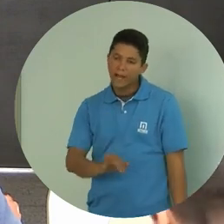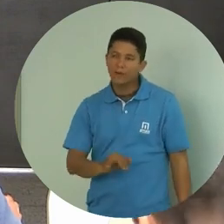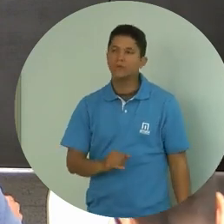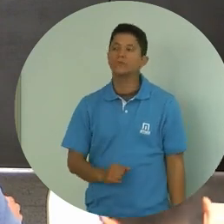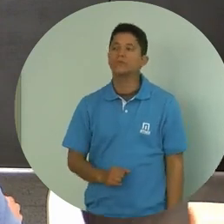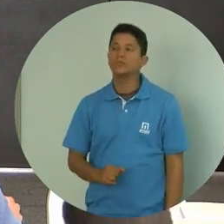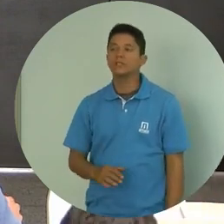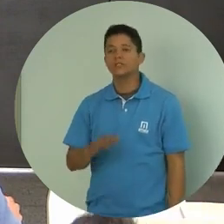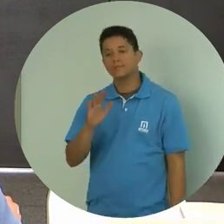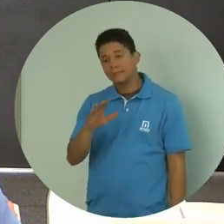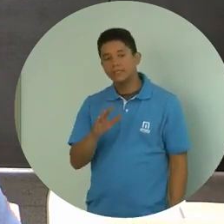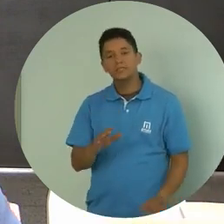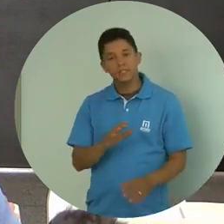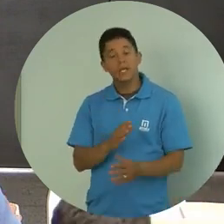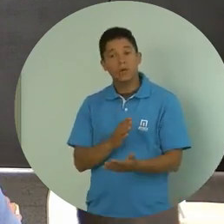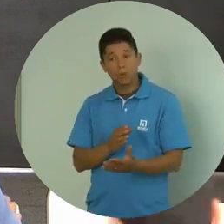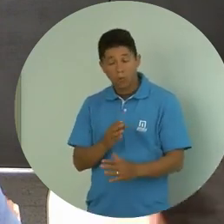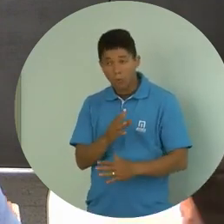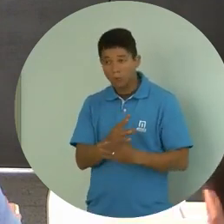essa realidade, um consumo alto.